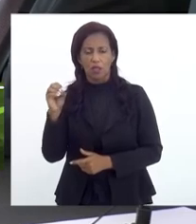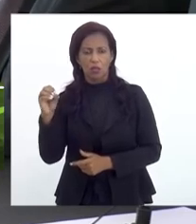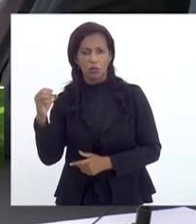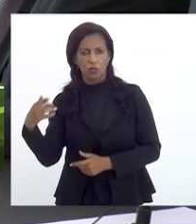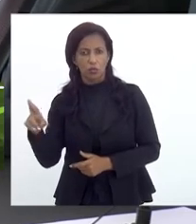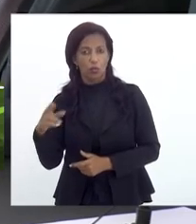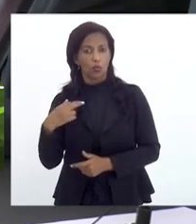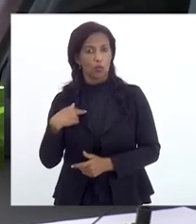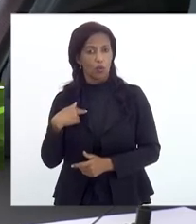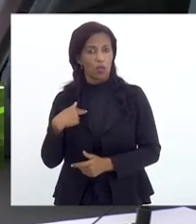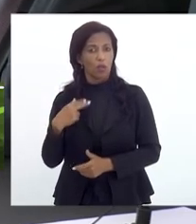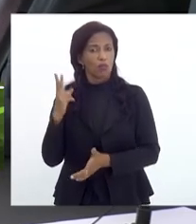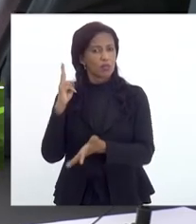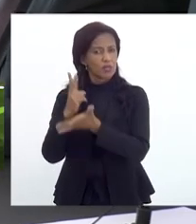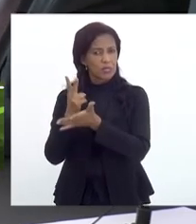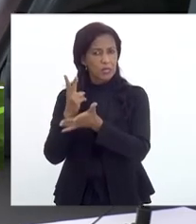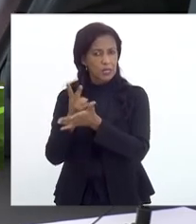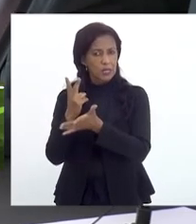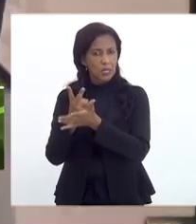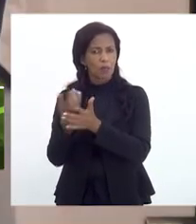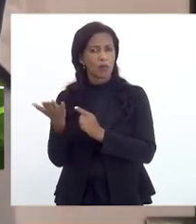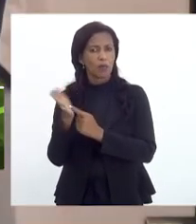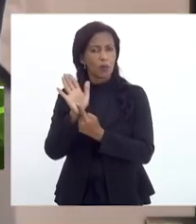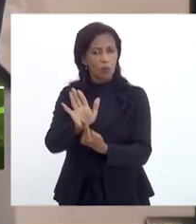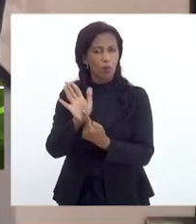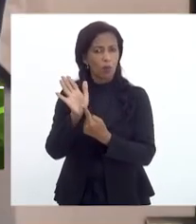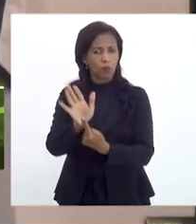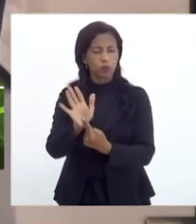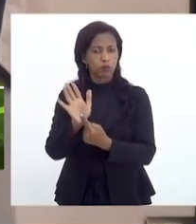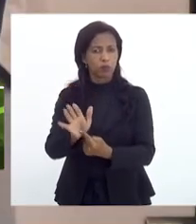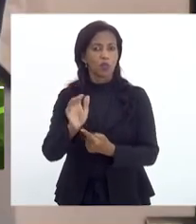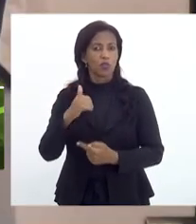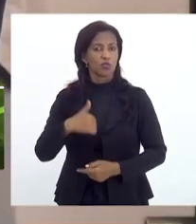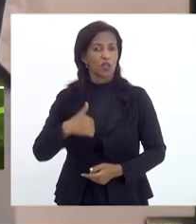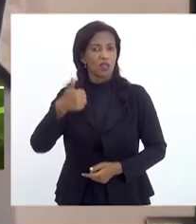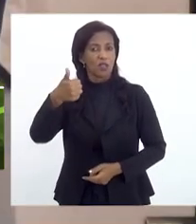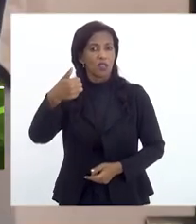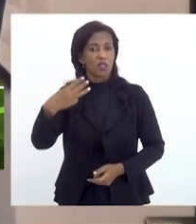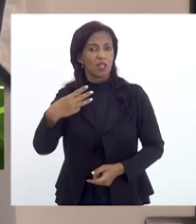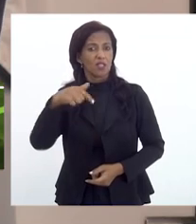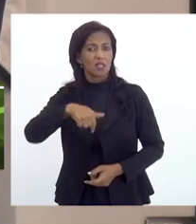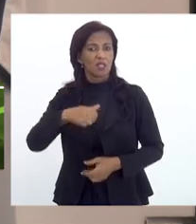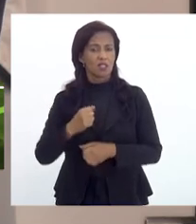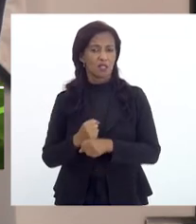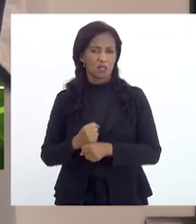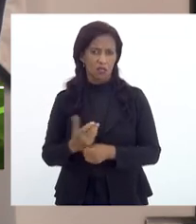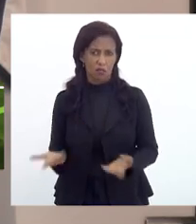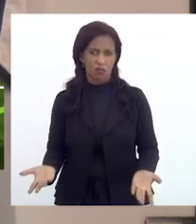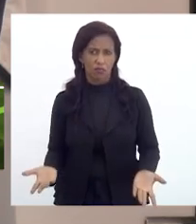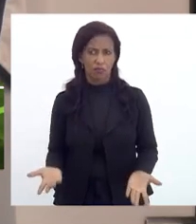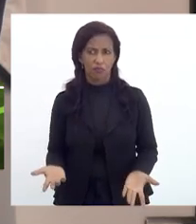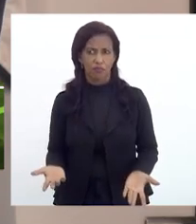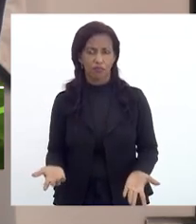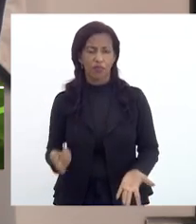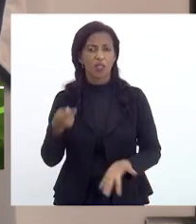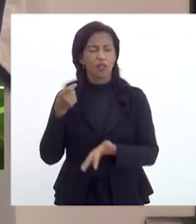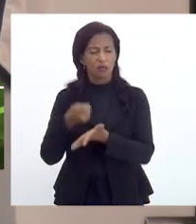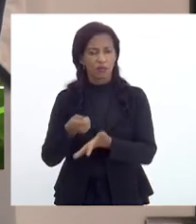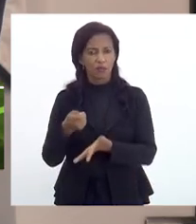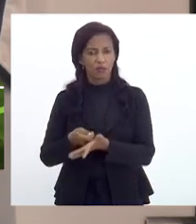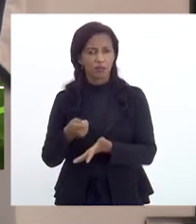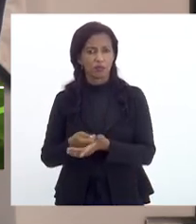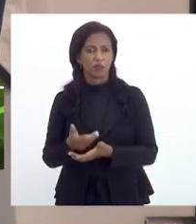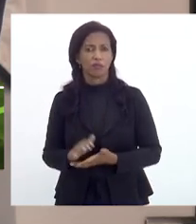sofro Auditorias contábeis Periódicas Eu já tive Três esse ano Entendeu Então ele Efetivamente